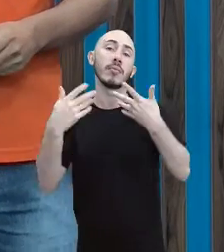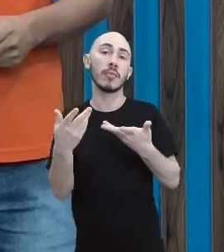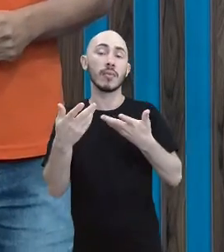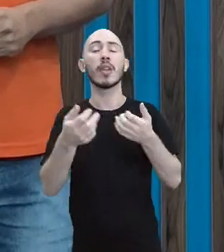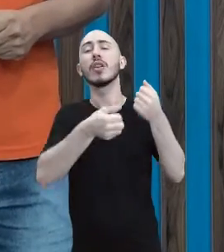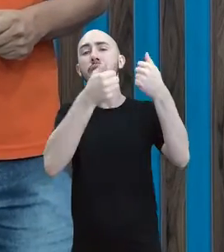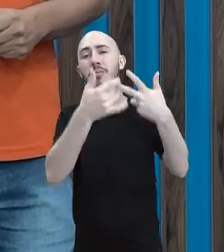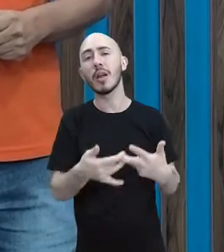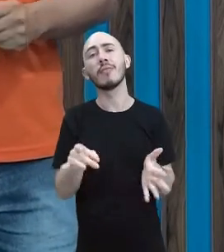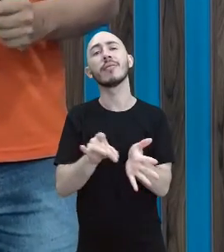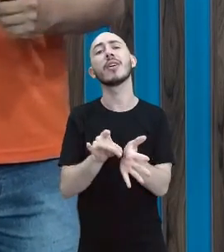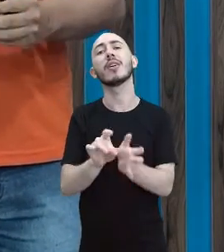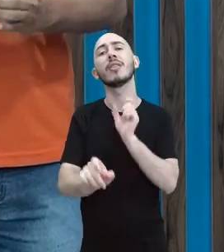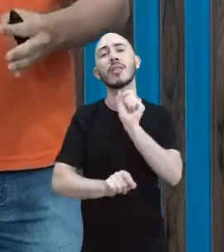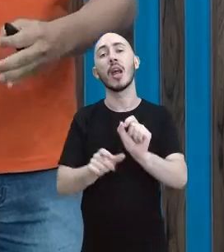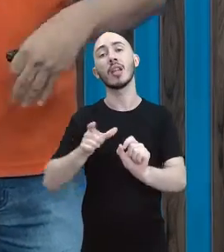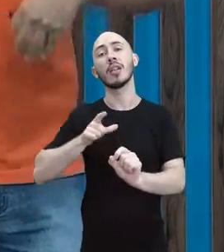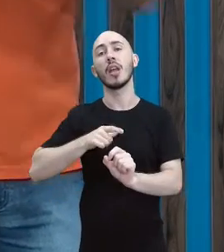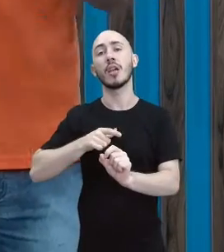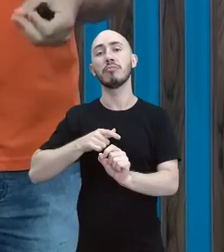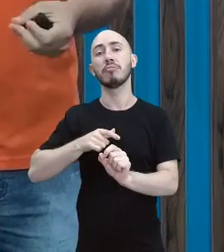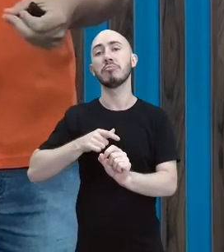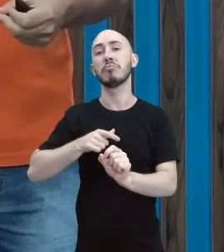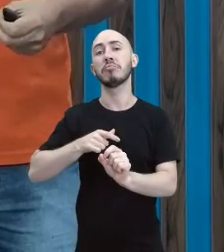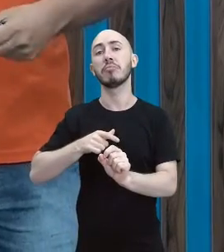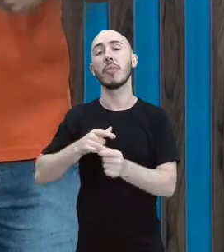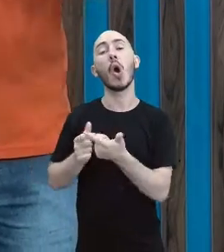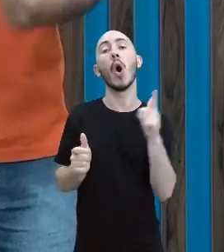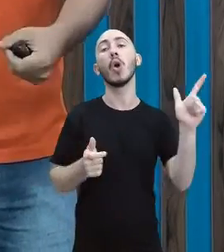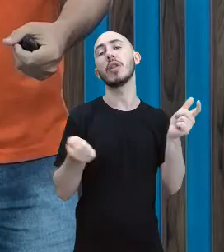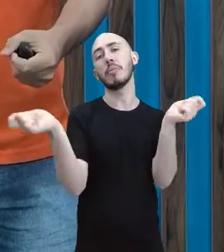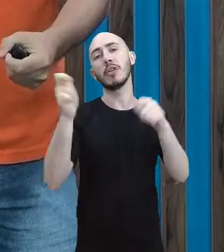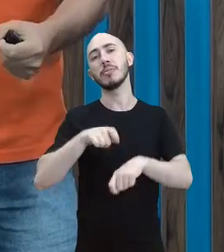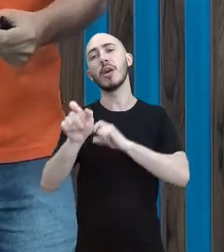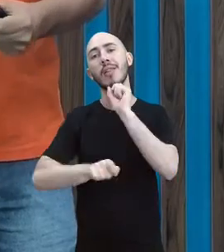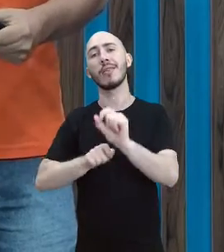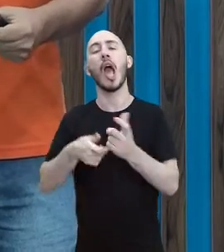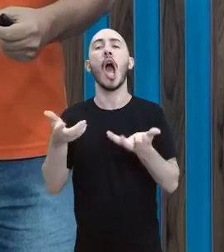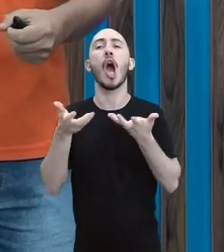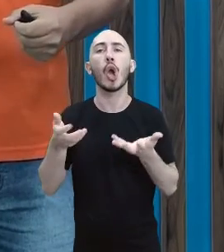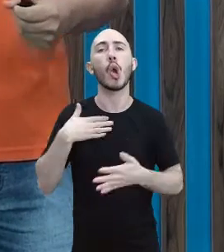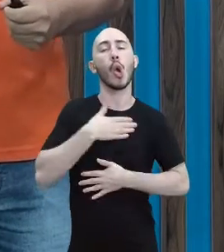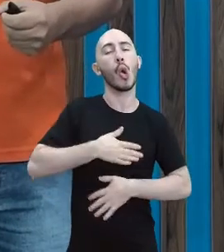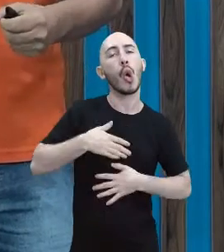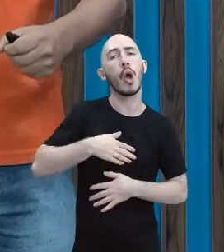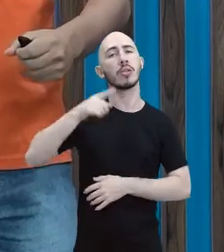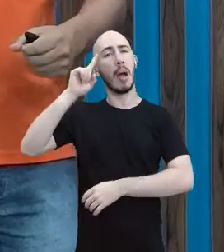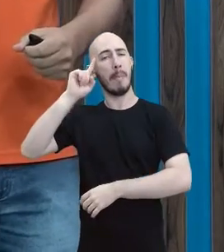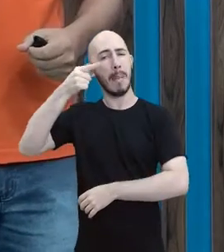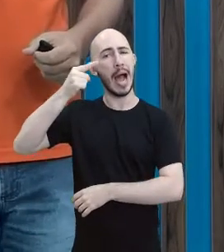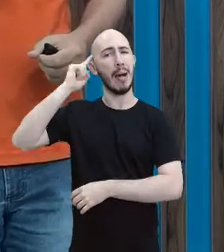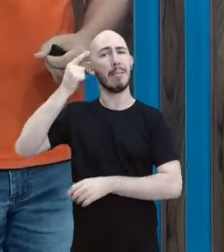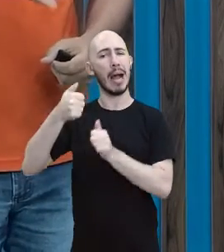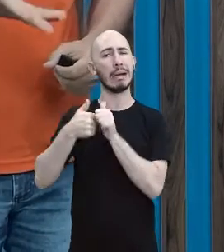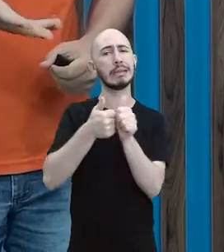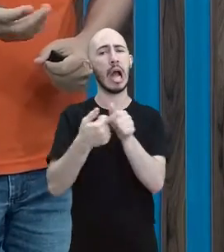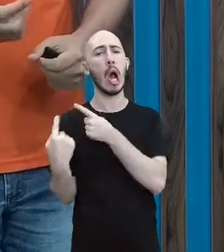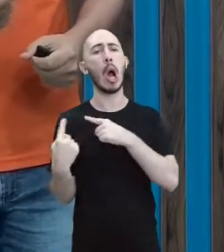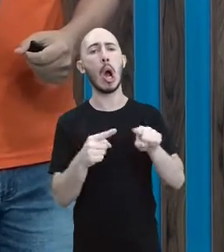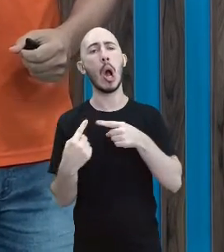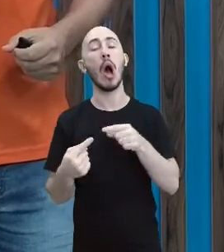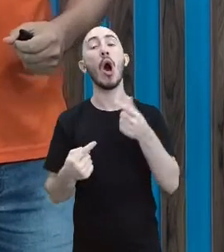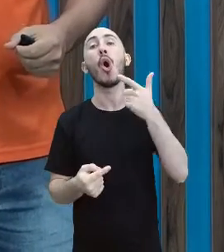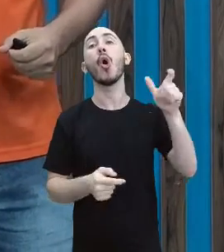franco, na verdade, existe um outro caminho. Tem gente que gosta do autoritarismo, gosta da perseguição, acha que a perseguição só vai ser contra o